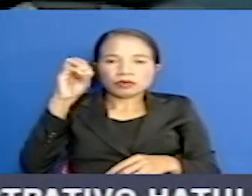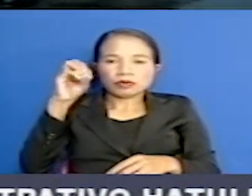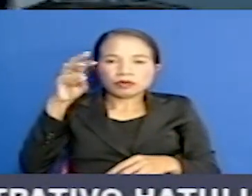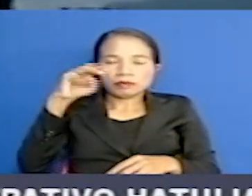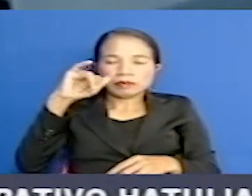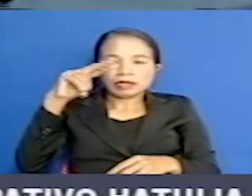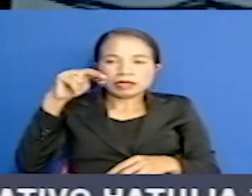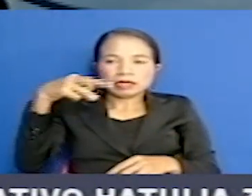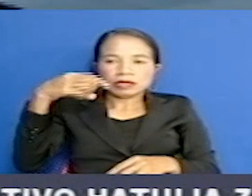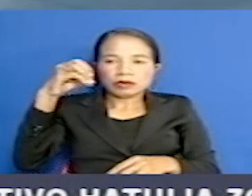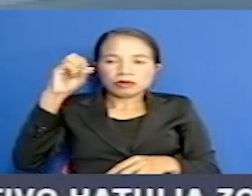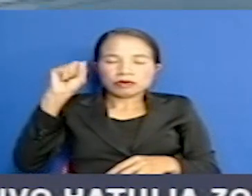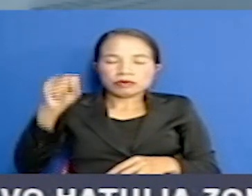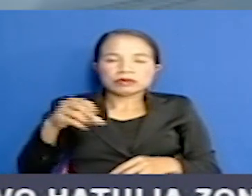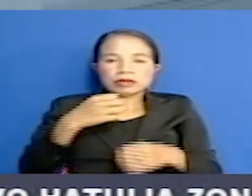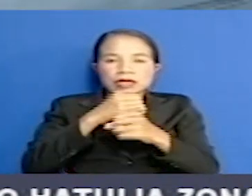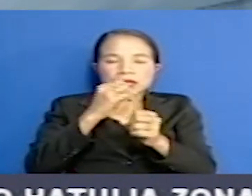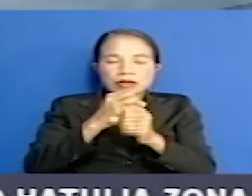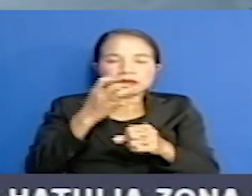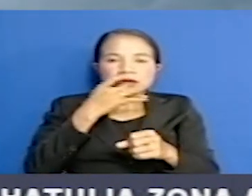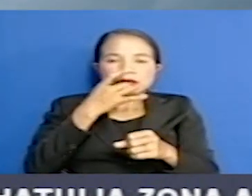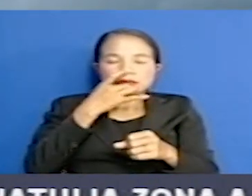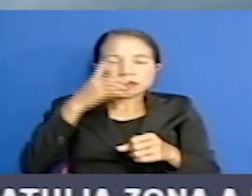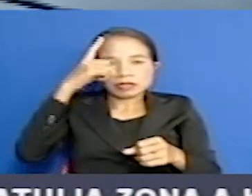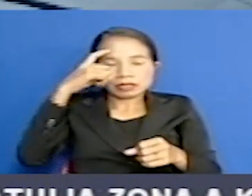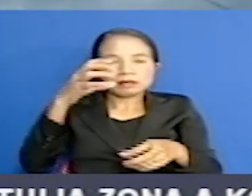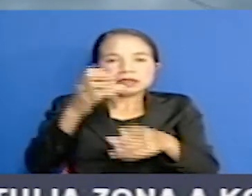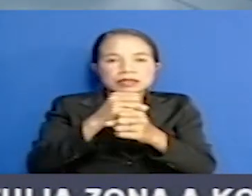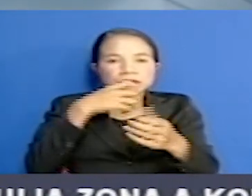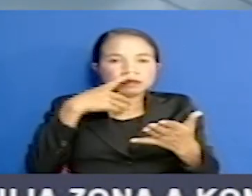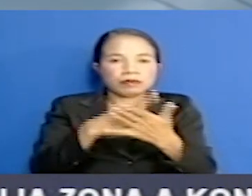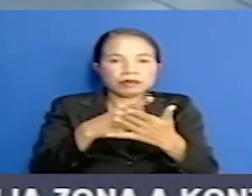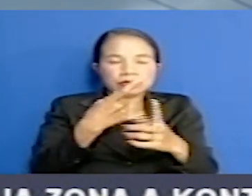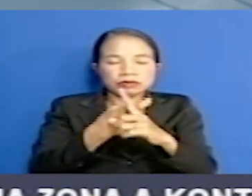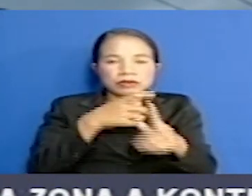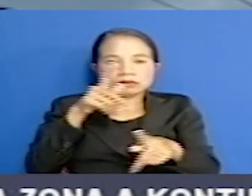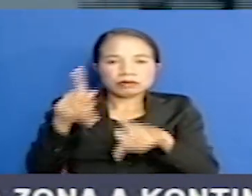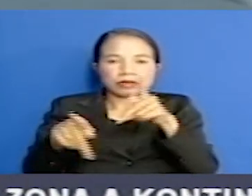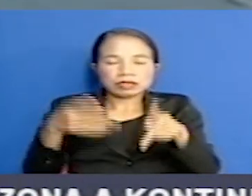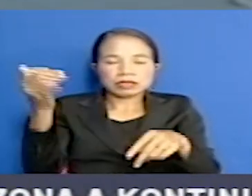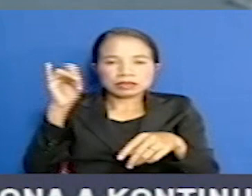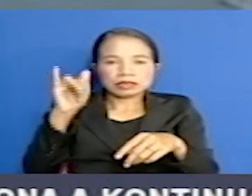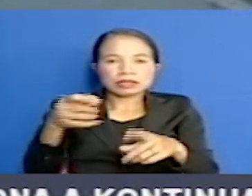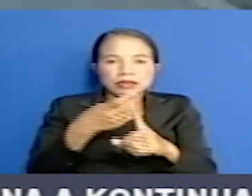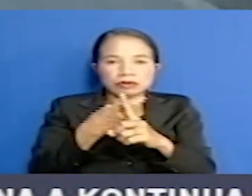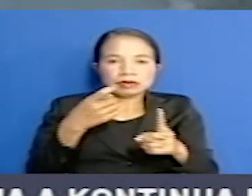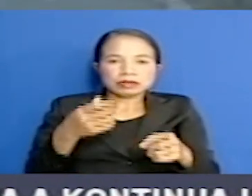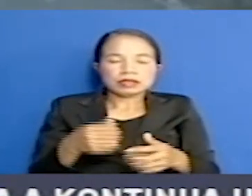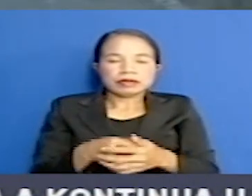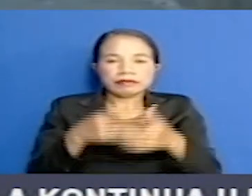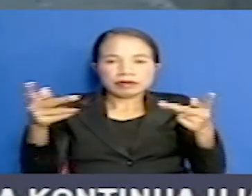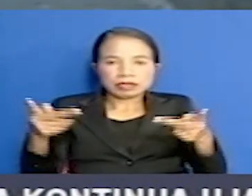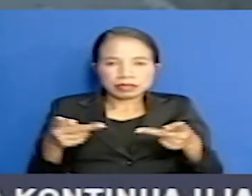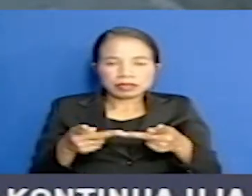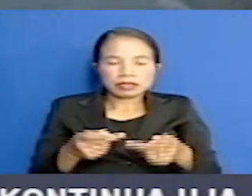informa. Instalação linha de eletricidade ne, tambasimo proposta husi comunidade sira, husi área